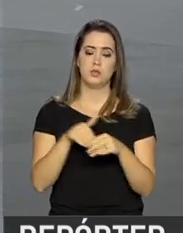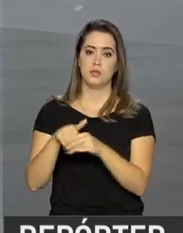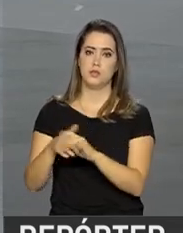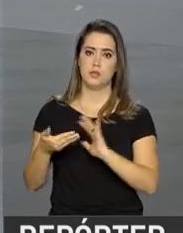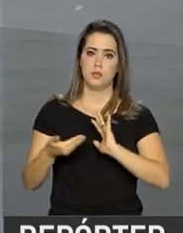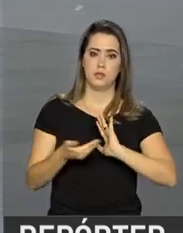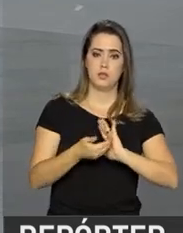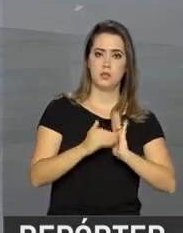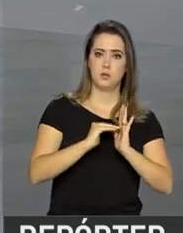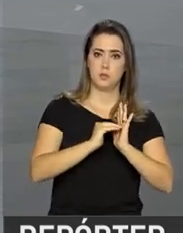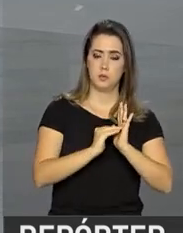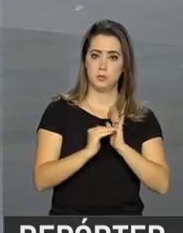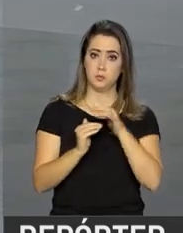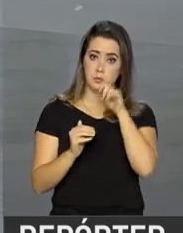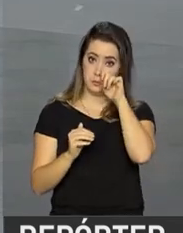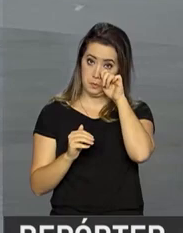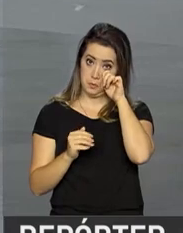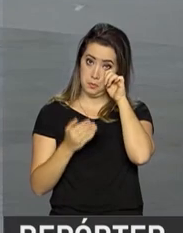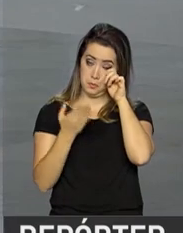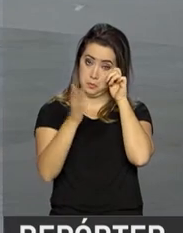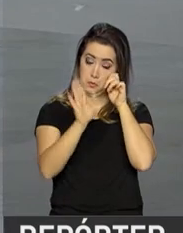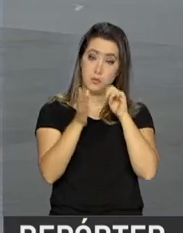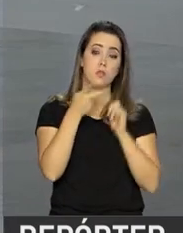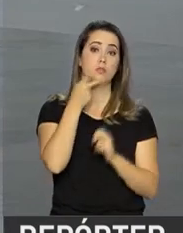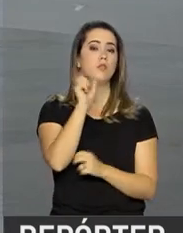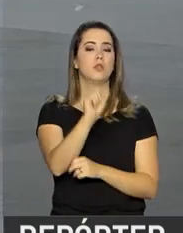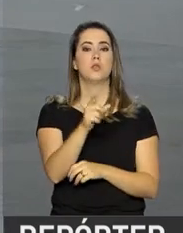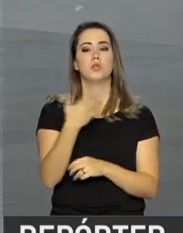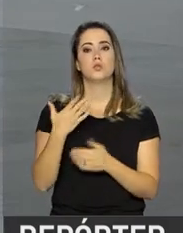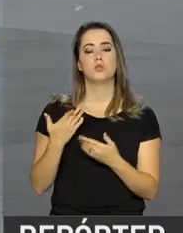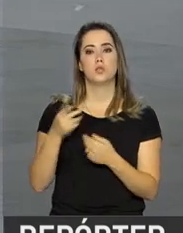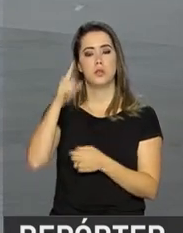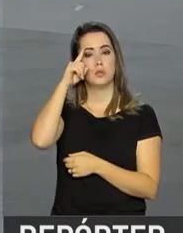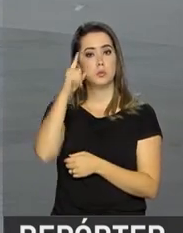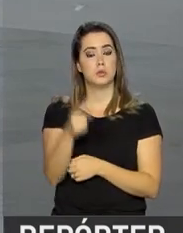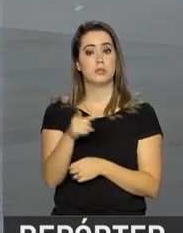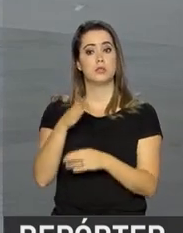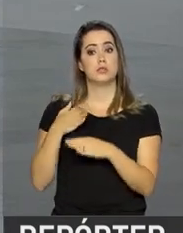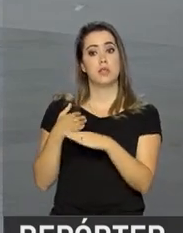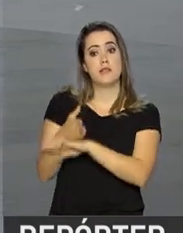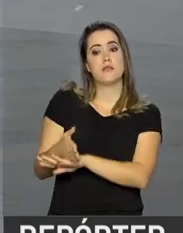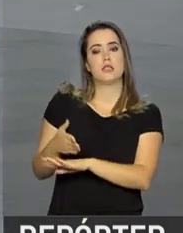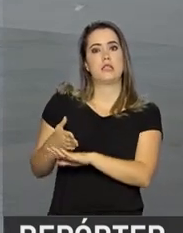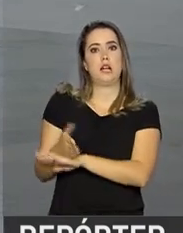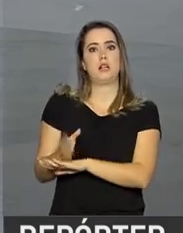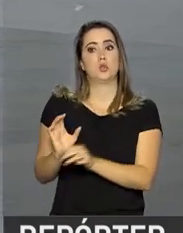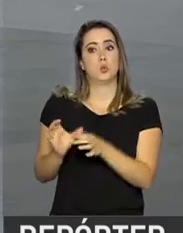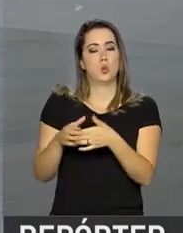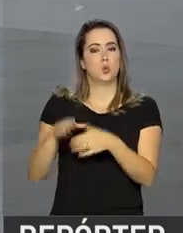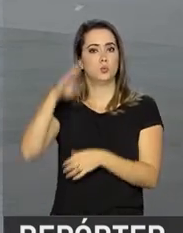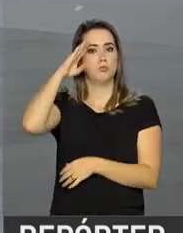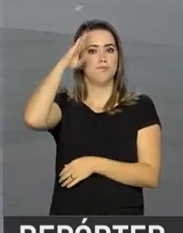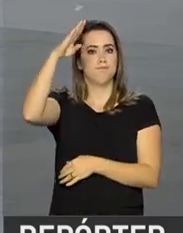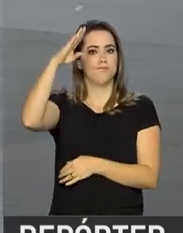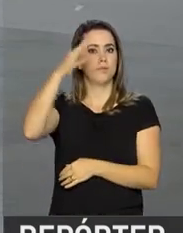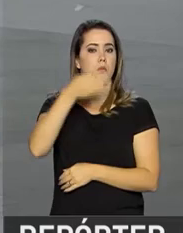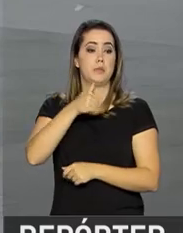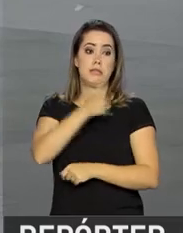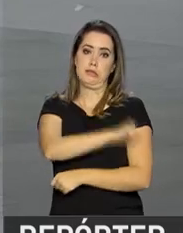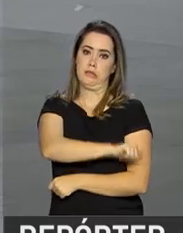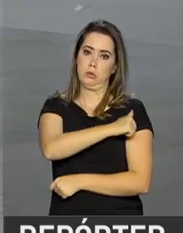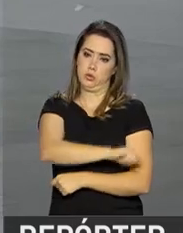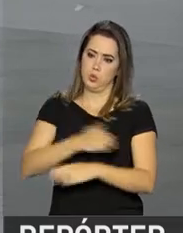quanto no senado como você falou estabelece a intervenção federal das forças armadas no estado do rio de janeiro